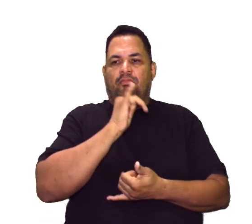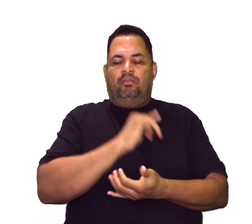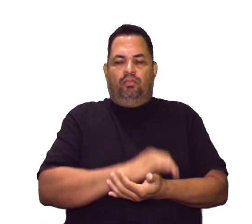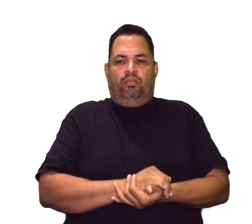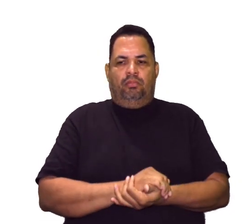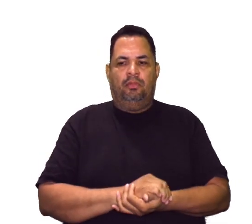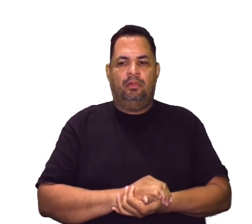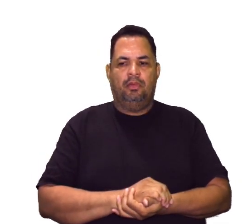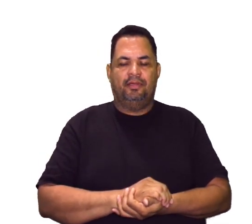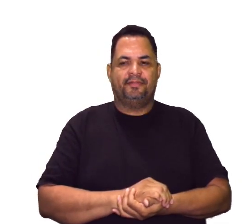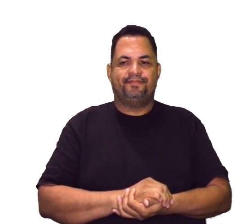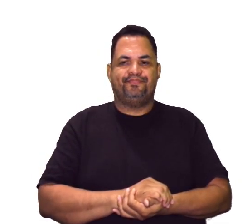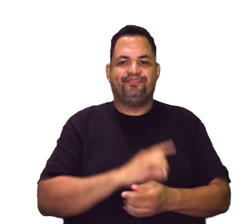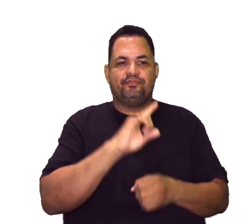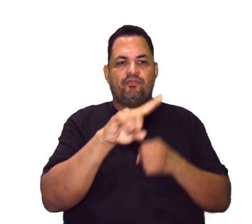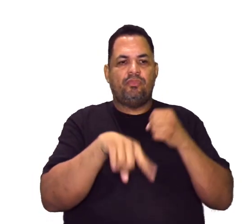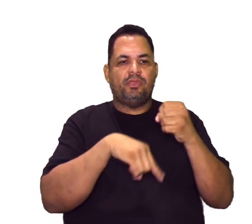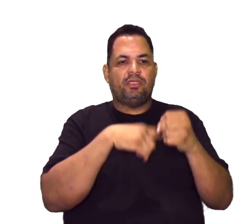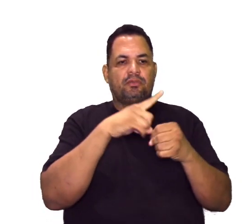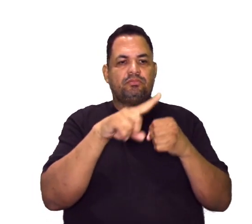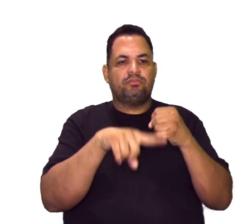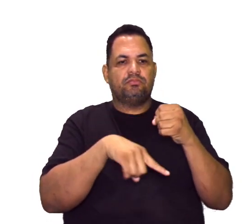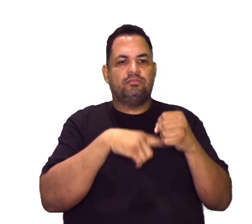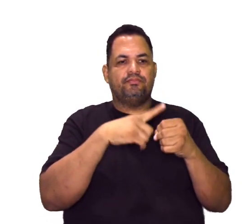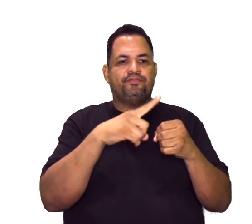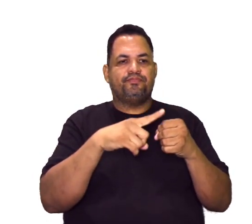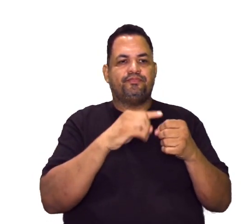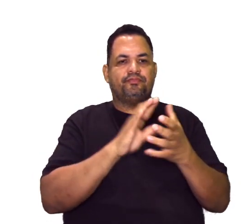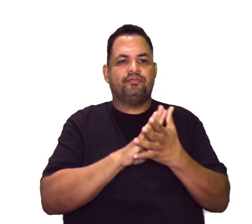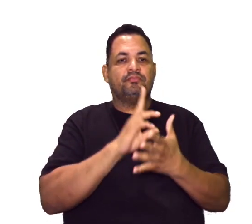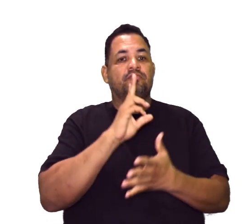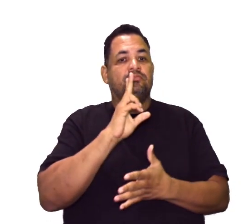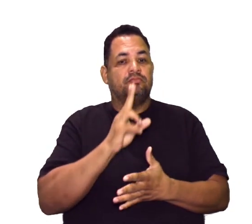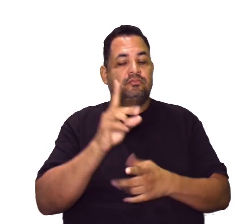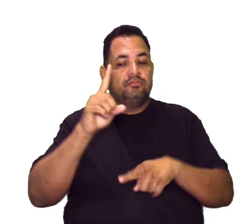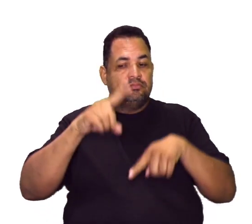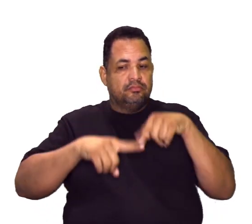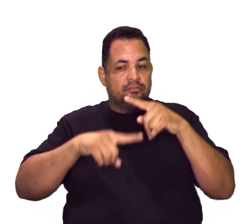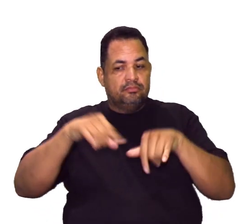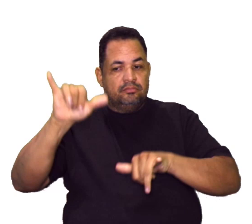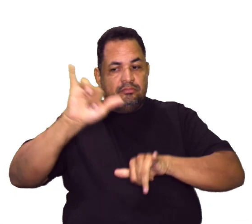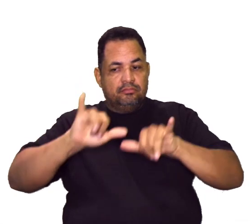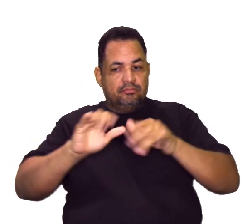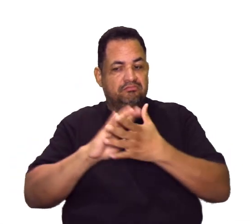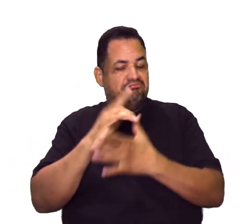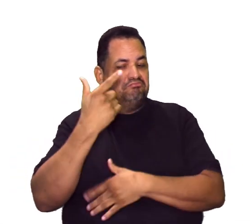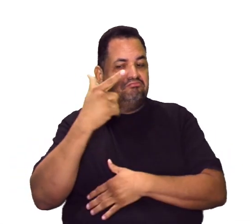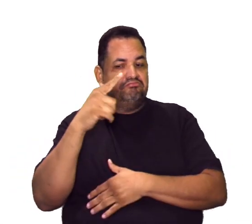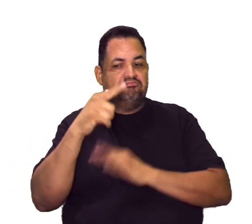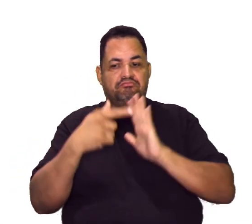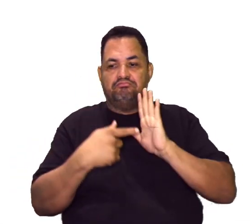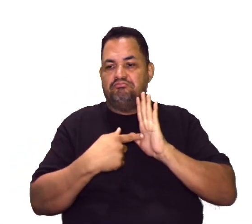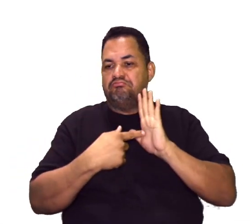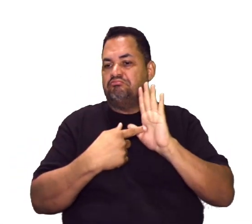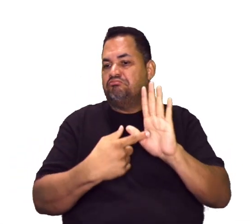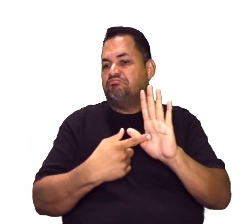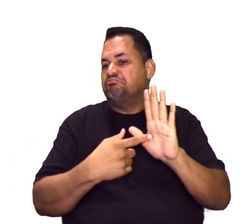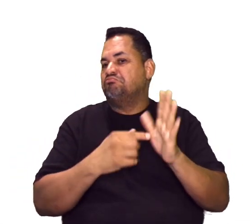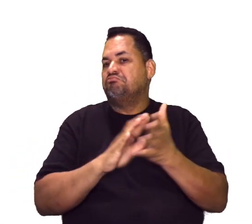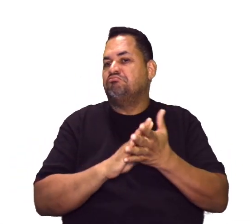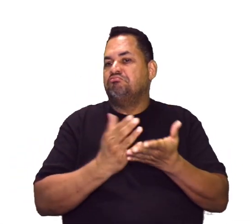seguinte, átomos do mesmo elemento químico, eles não apresentam